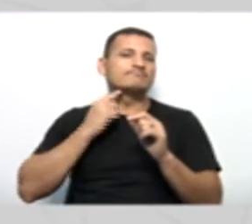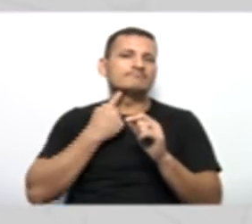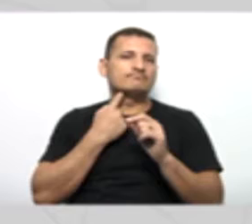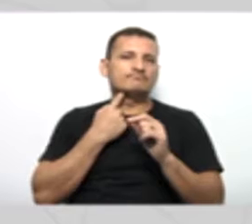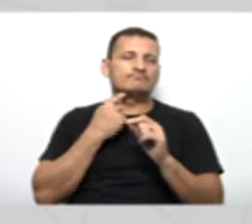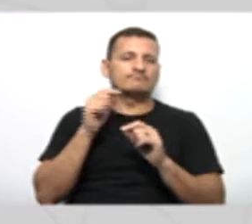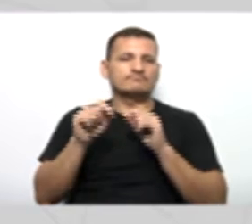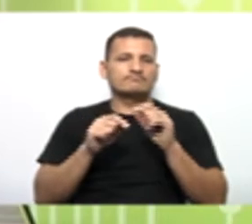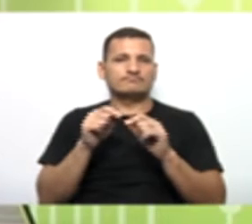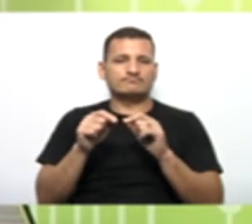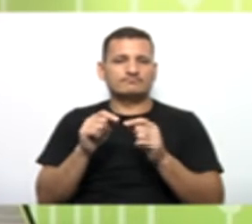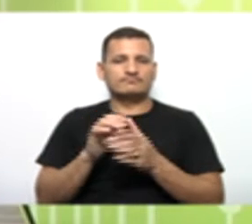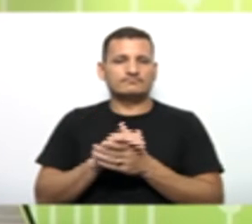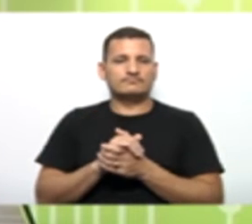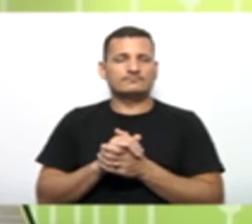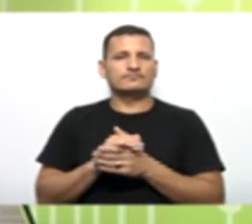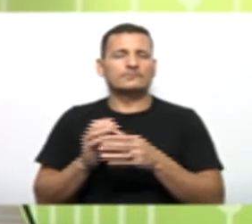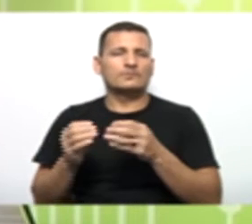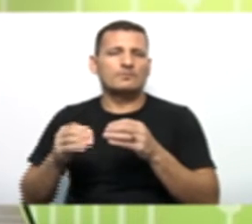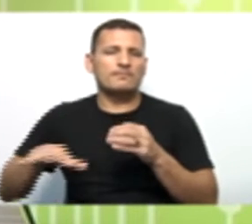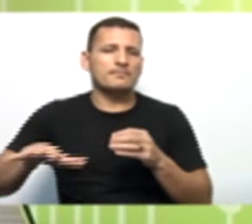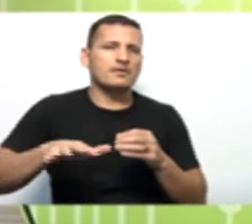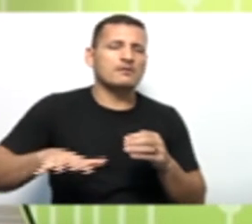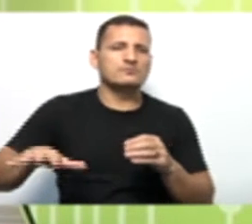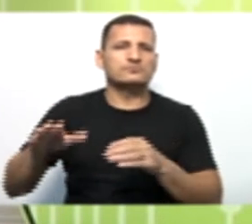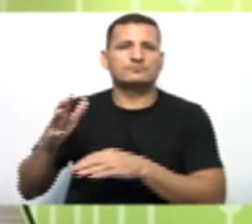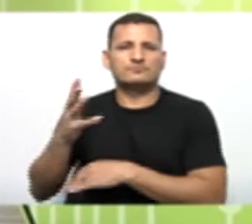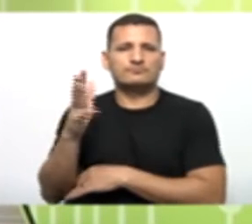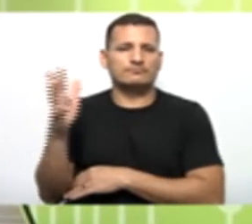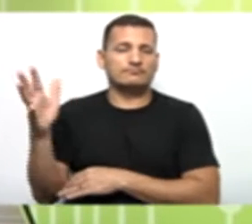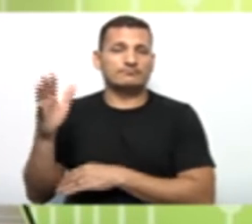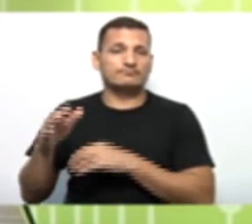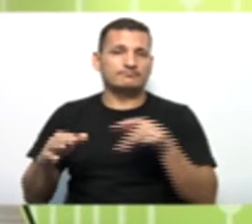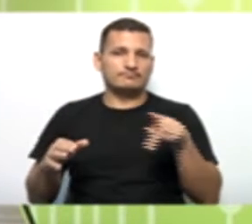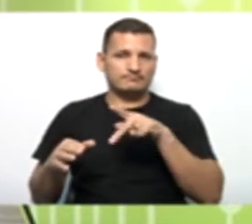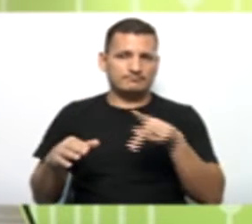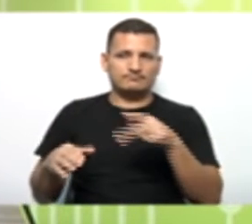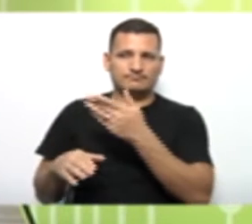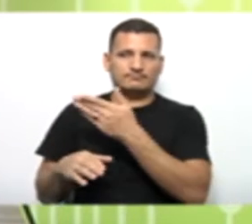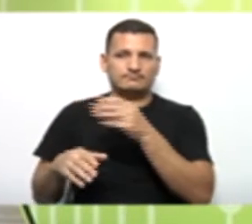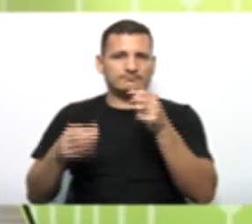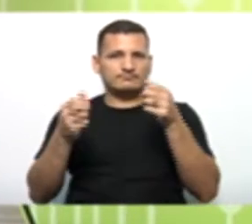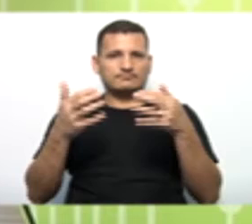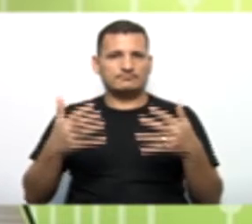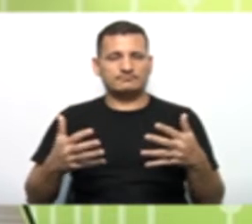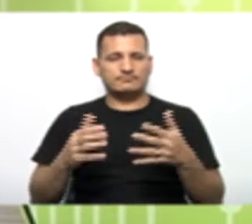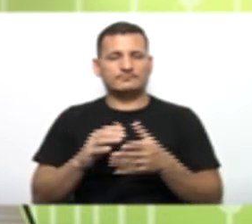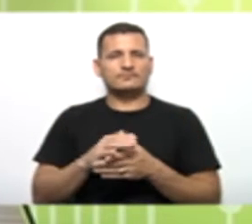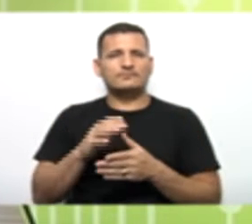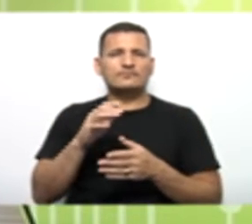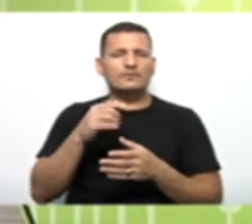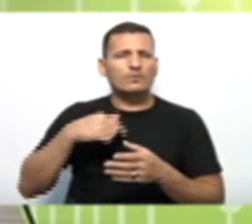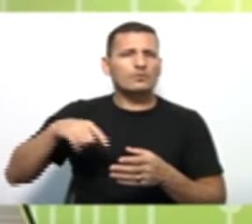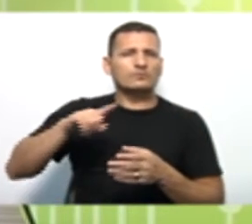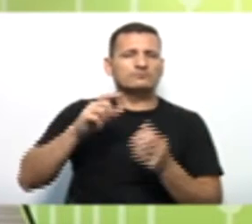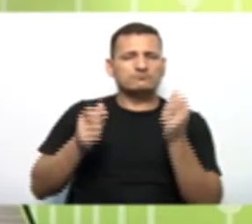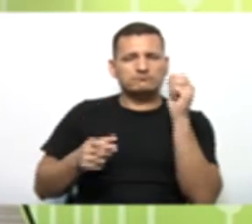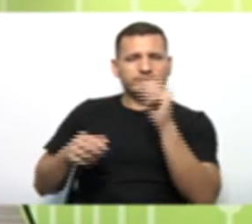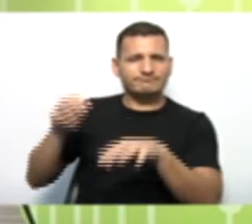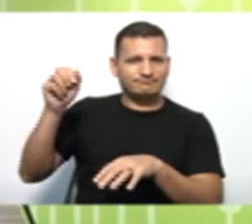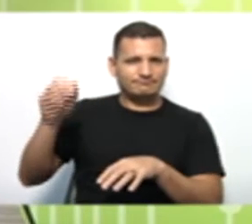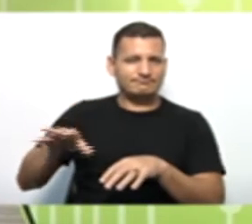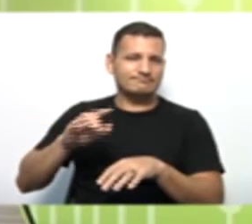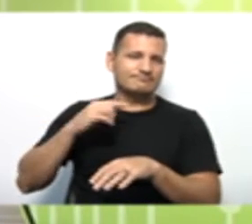fator que a degradação pode ter no meio ambiente, como a professora Márcia falou agora há pouco, quando poluímos, nós